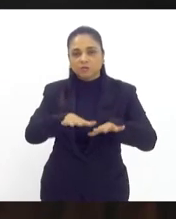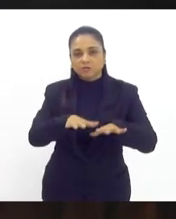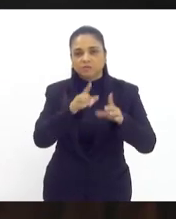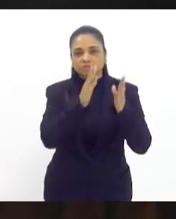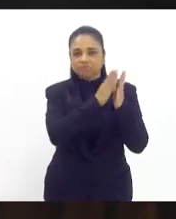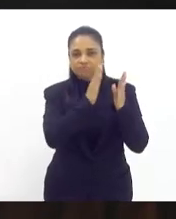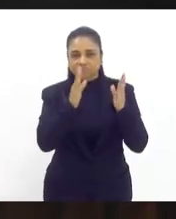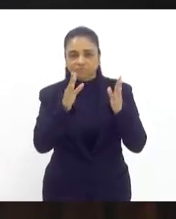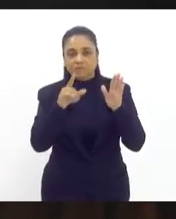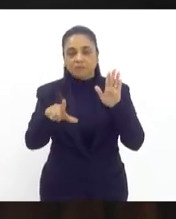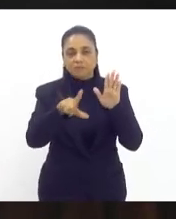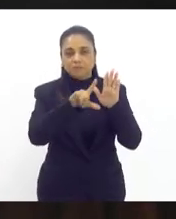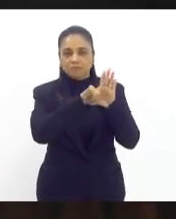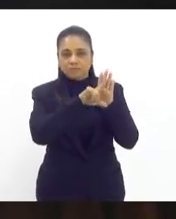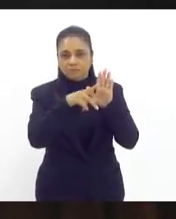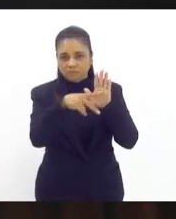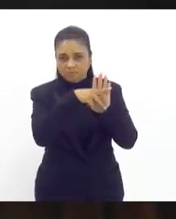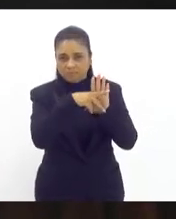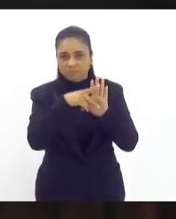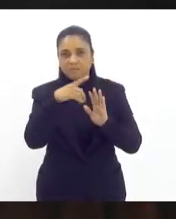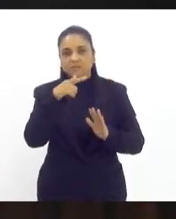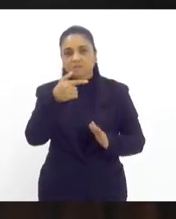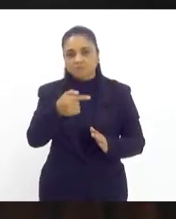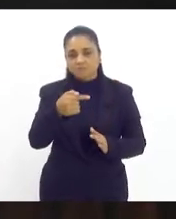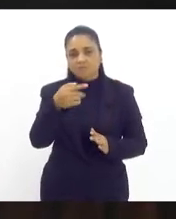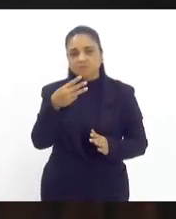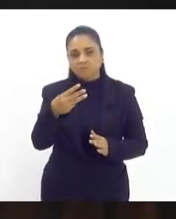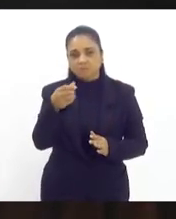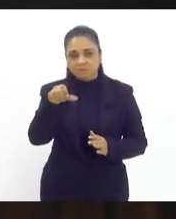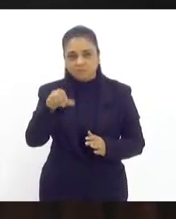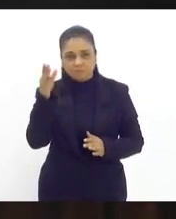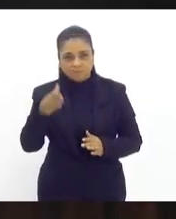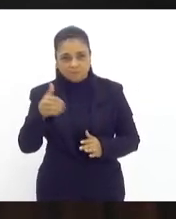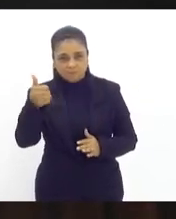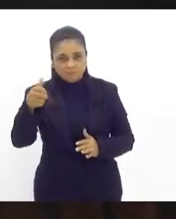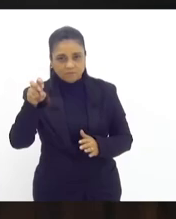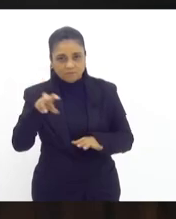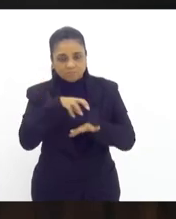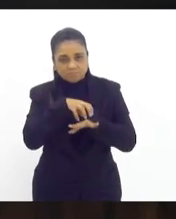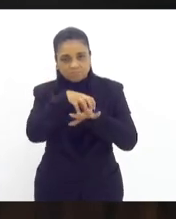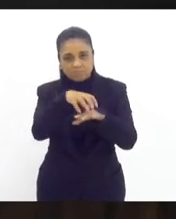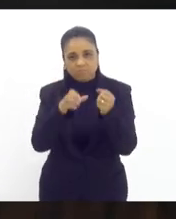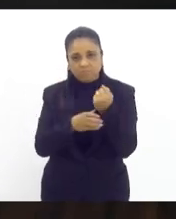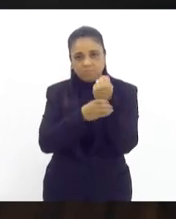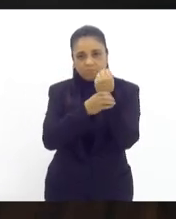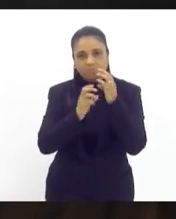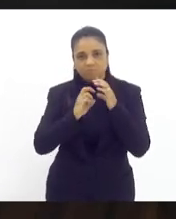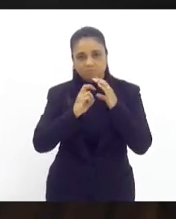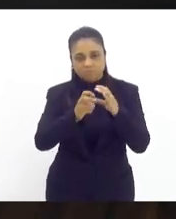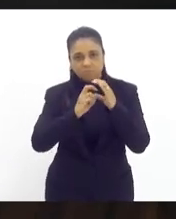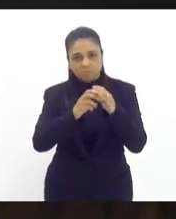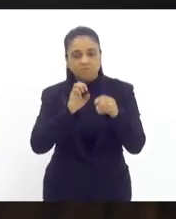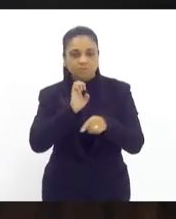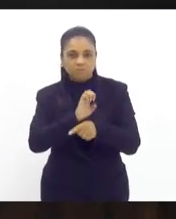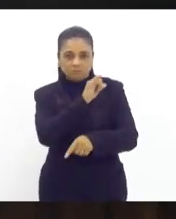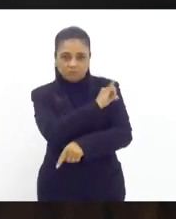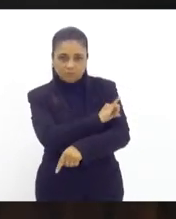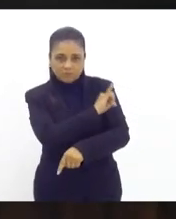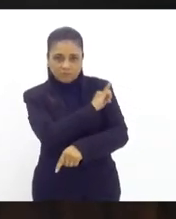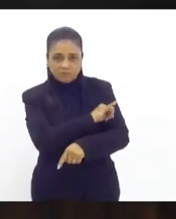do dia do projeto de lei número 739 2015 dispõe sobre a segurança do transporte Ferroviário metroviário do Estado do Rio de Janeiro